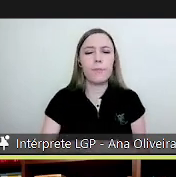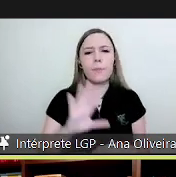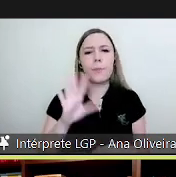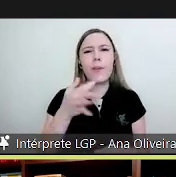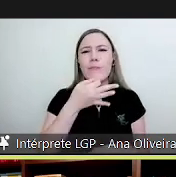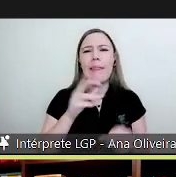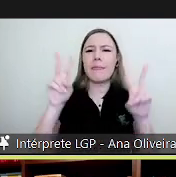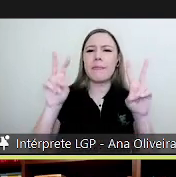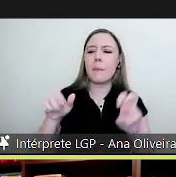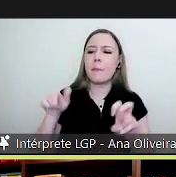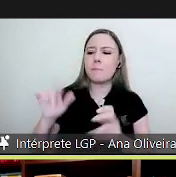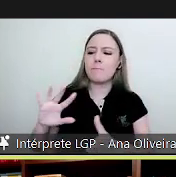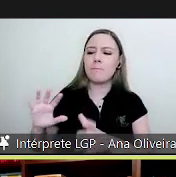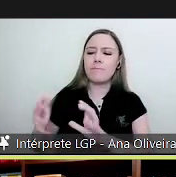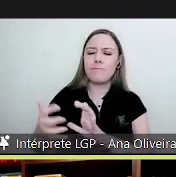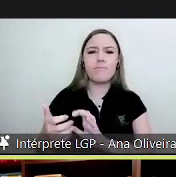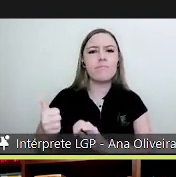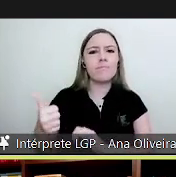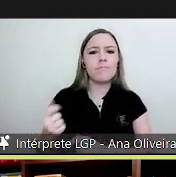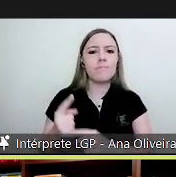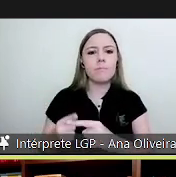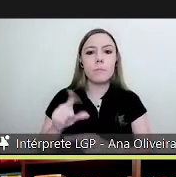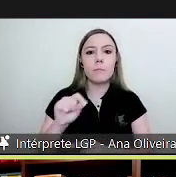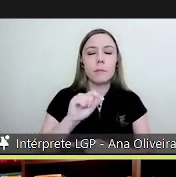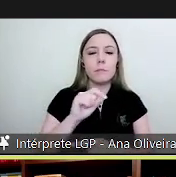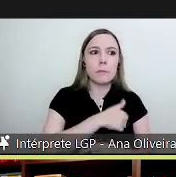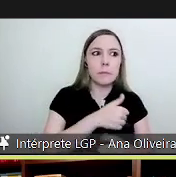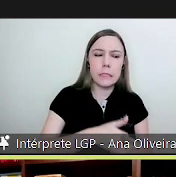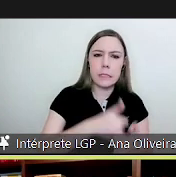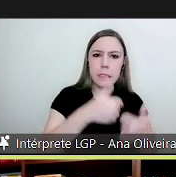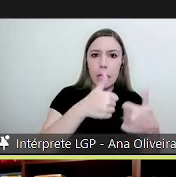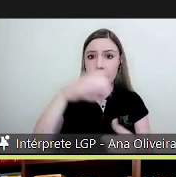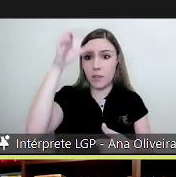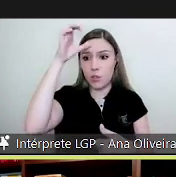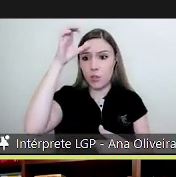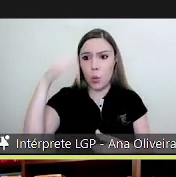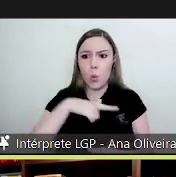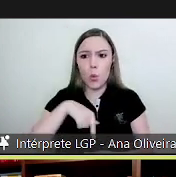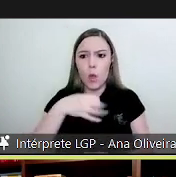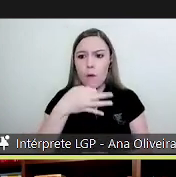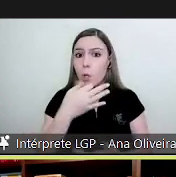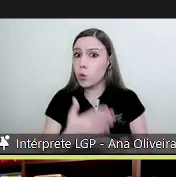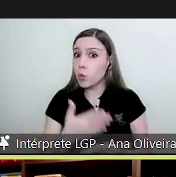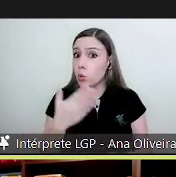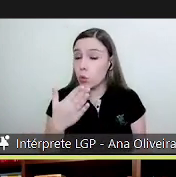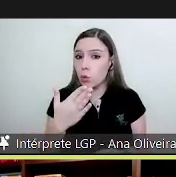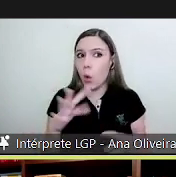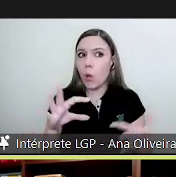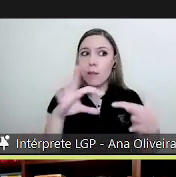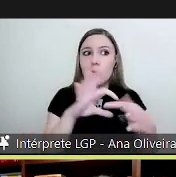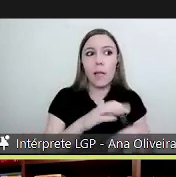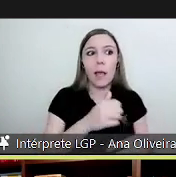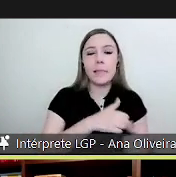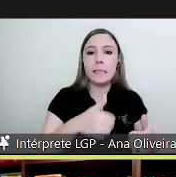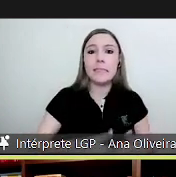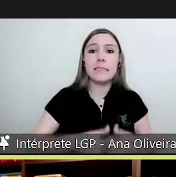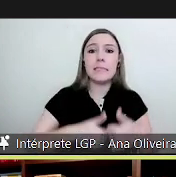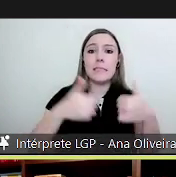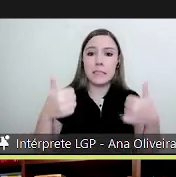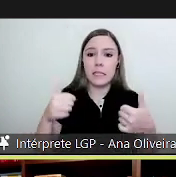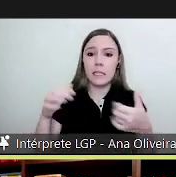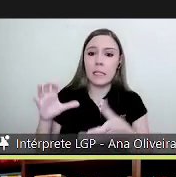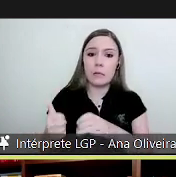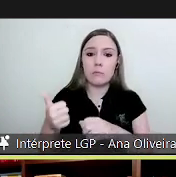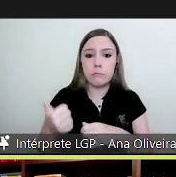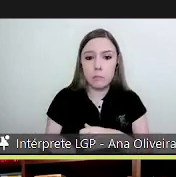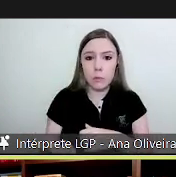sustentabilidade e em sociedades inteligentes, atenção que não estamos só a falar das cidades tradicionalmente sustentáveis,